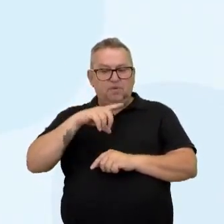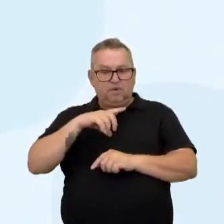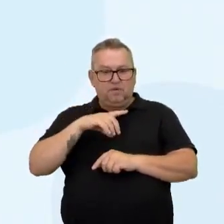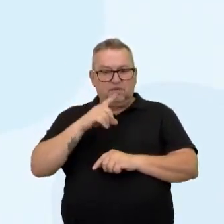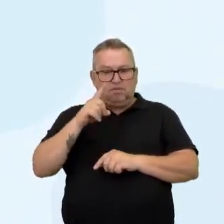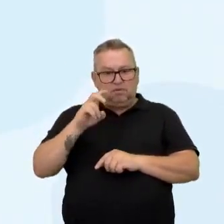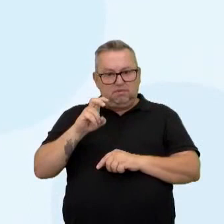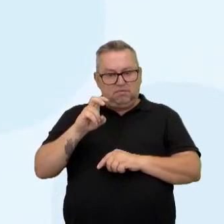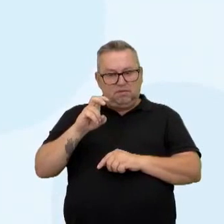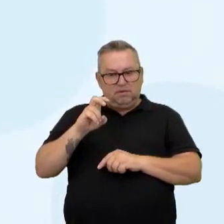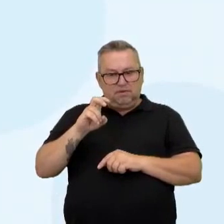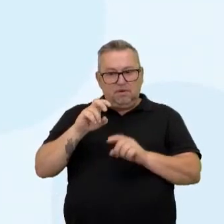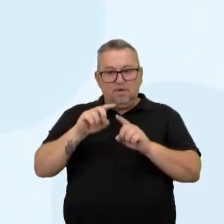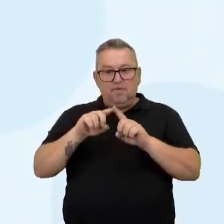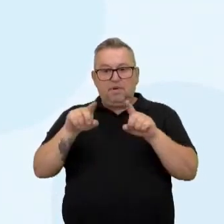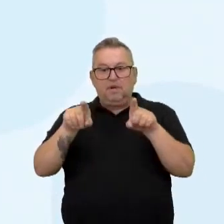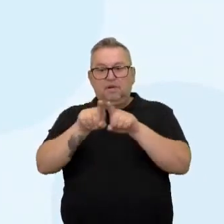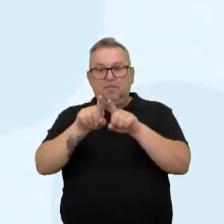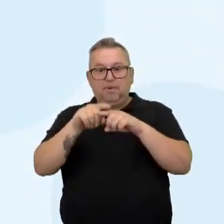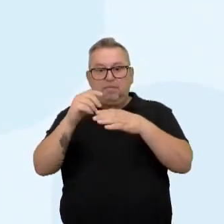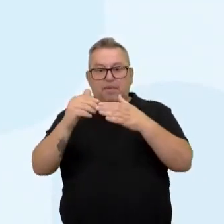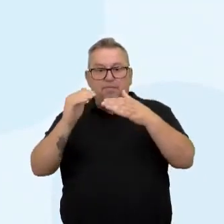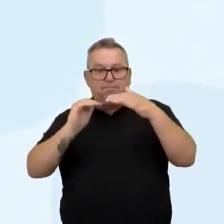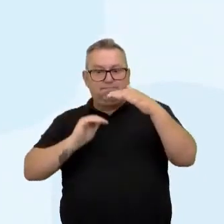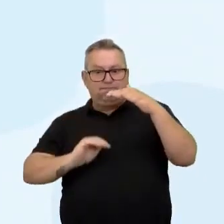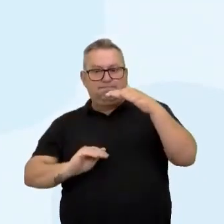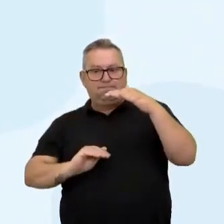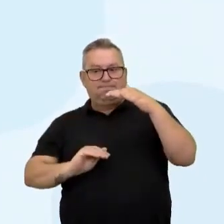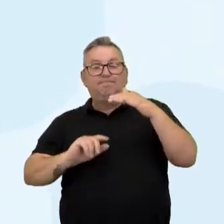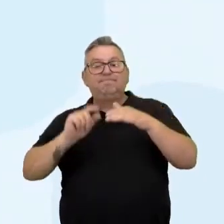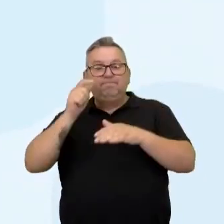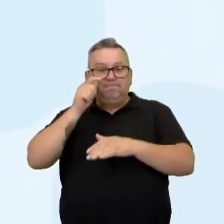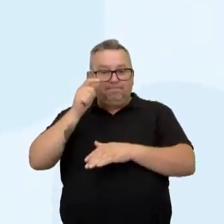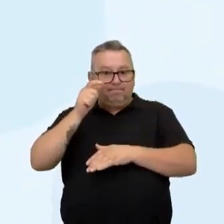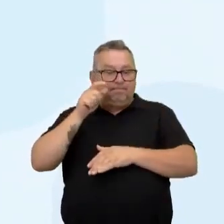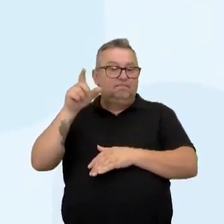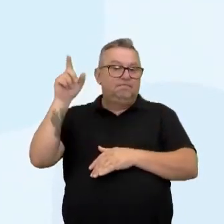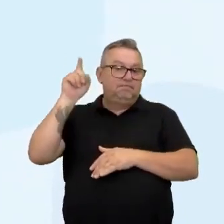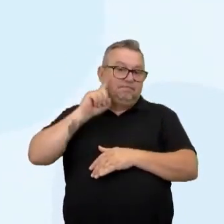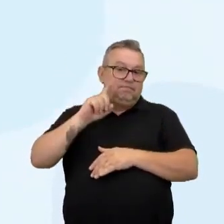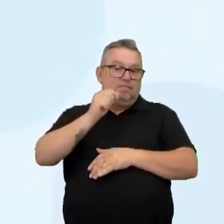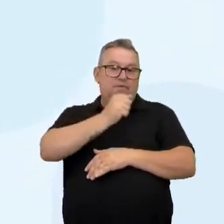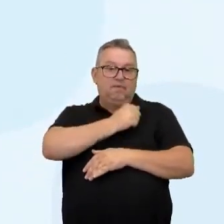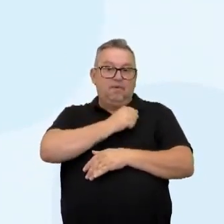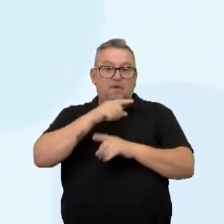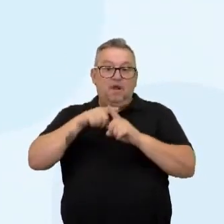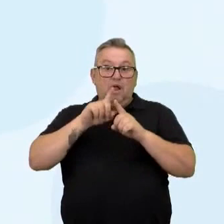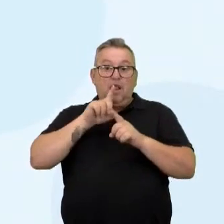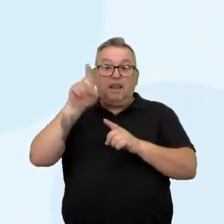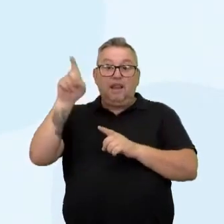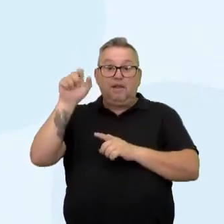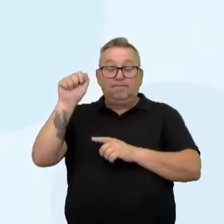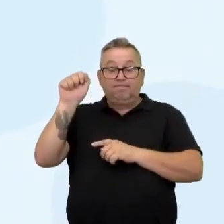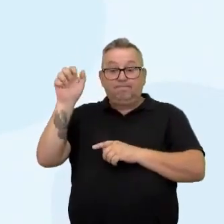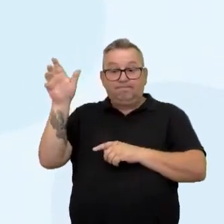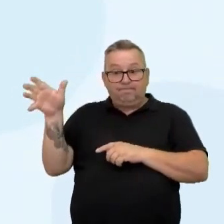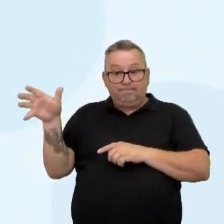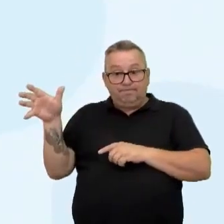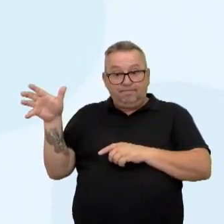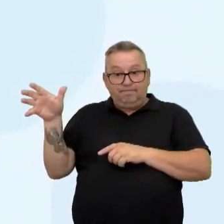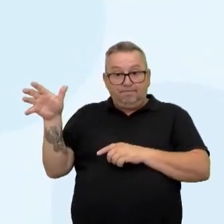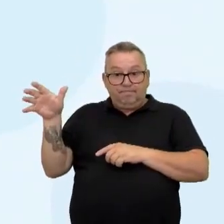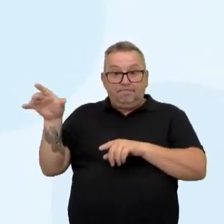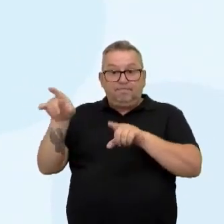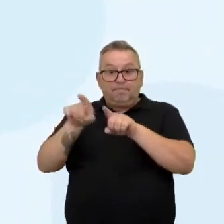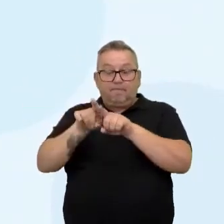né, pouco, né? Mas ele está bem abaixo aí do que nós vimos aí nos Estados Unidos e no Canadá. Já no continente africano, né, boa